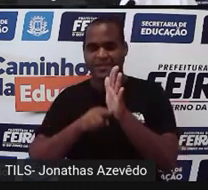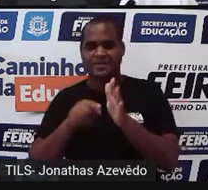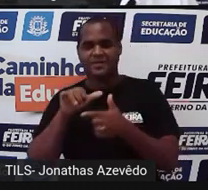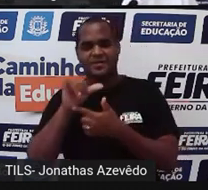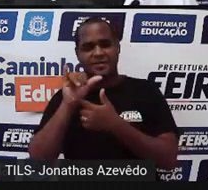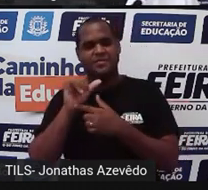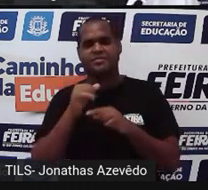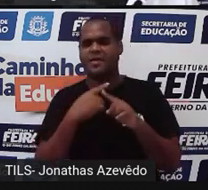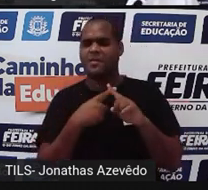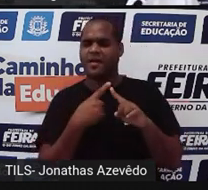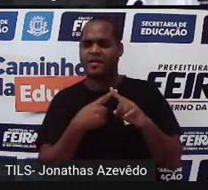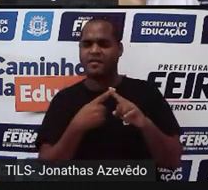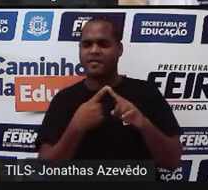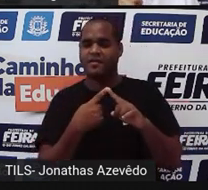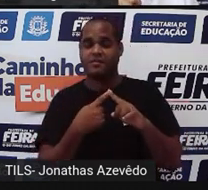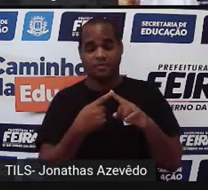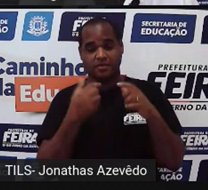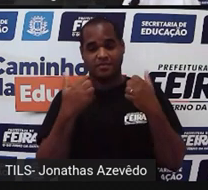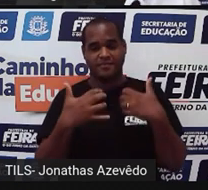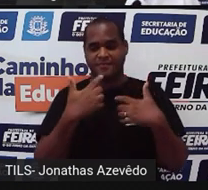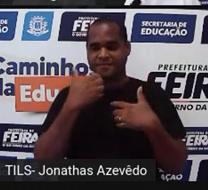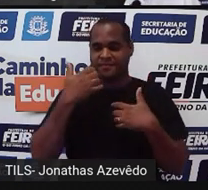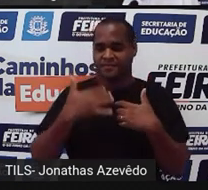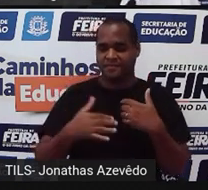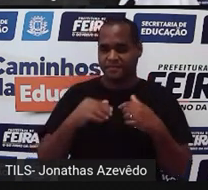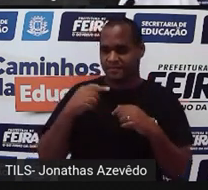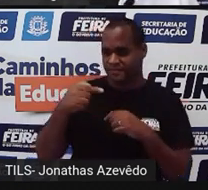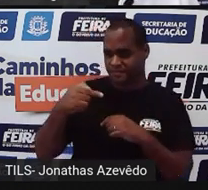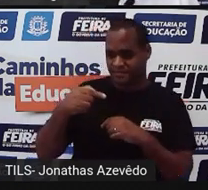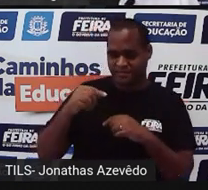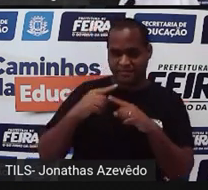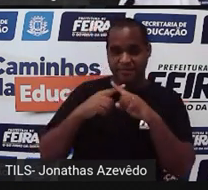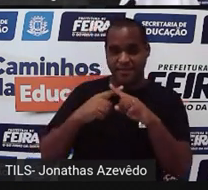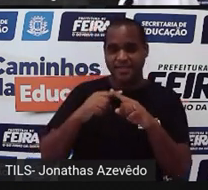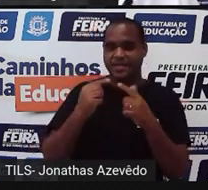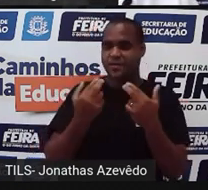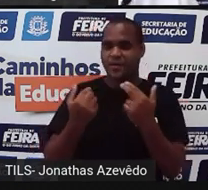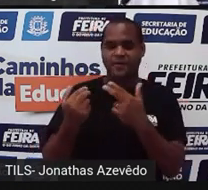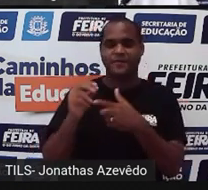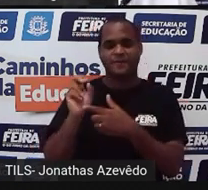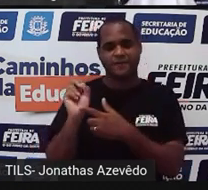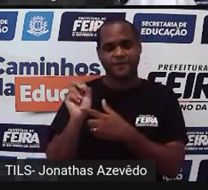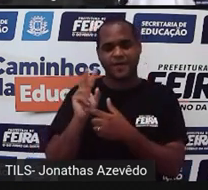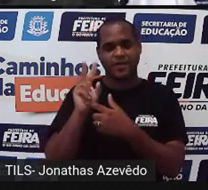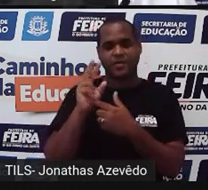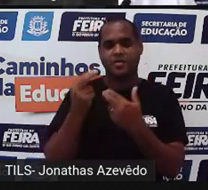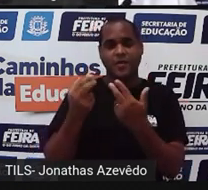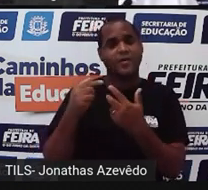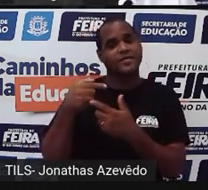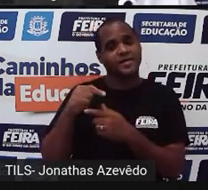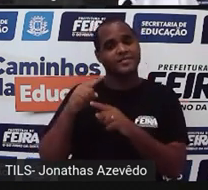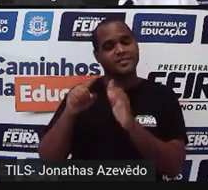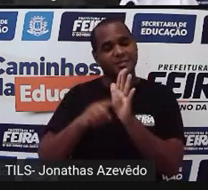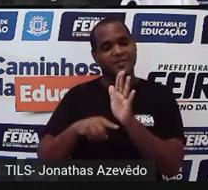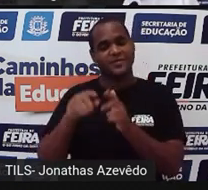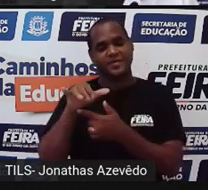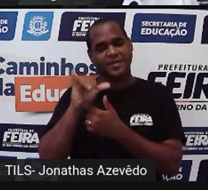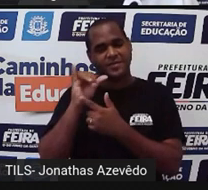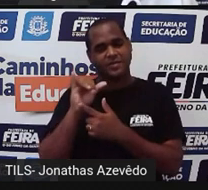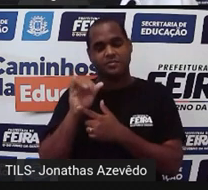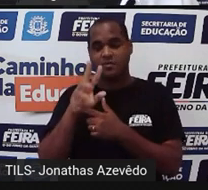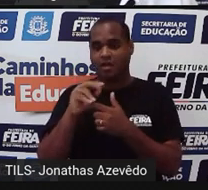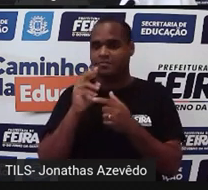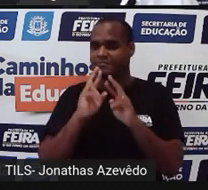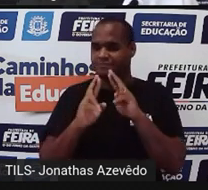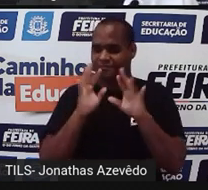quê? Porque ali está dizendo que X é igual, ou seja, tem o valor de 7 menos Y. Então, na